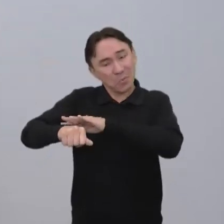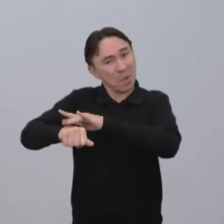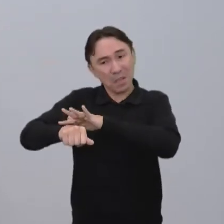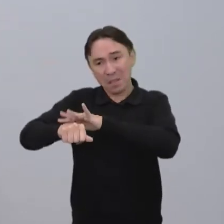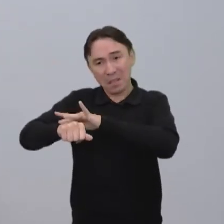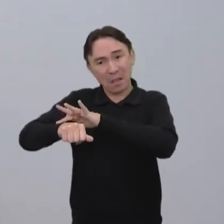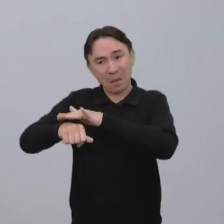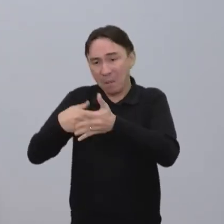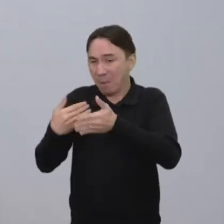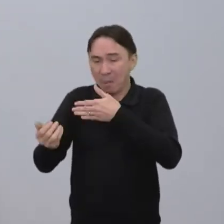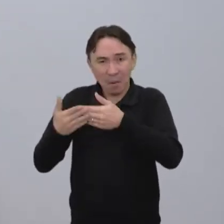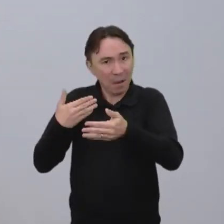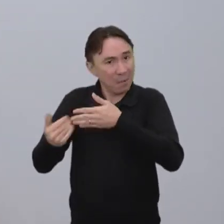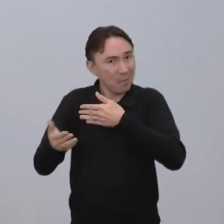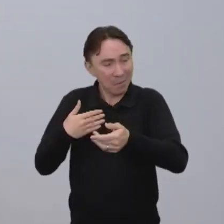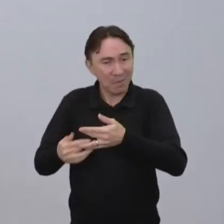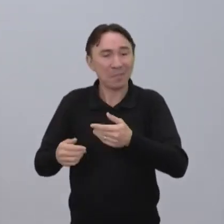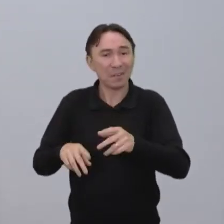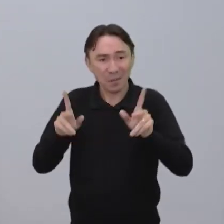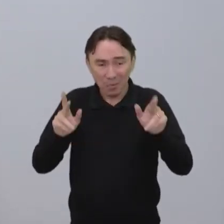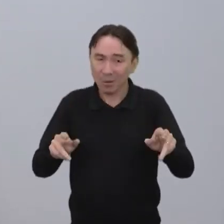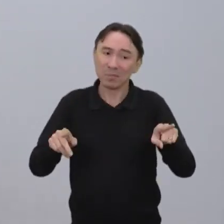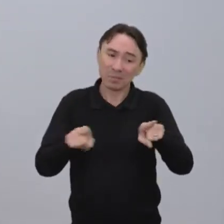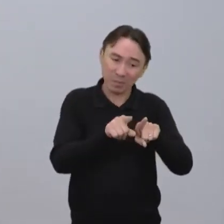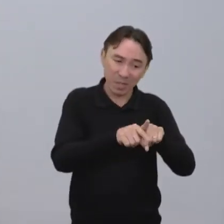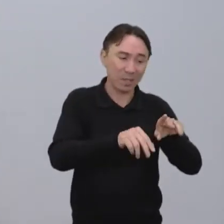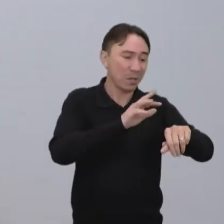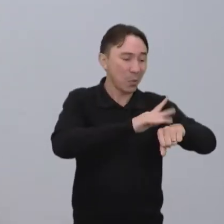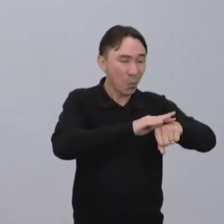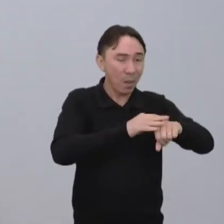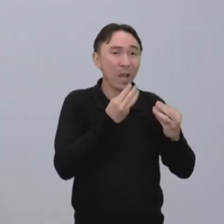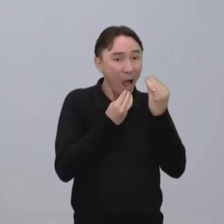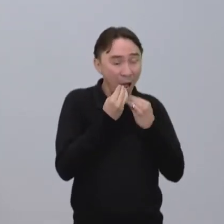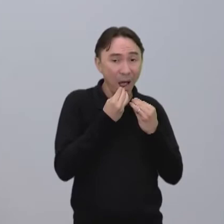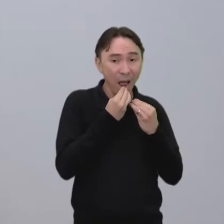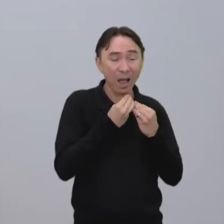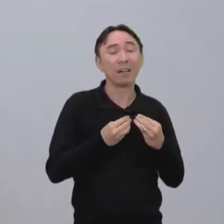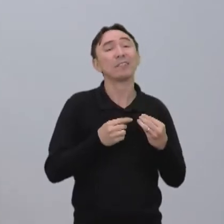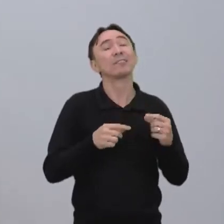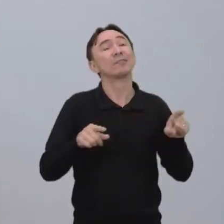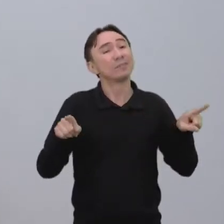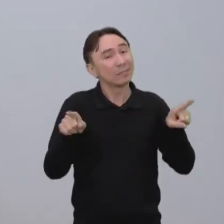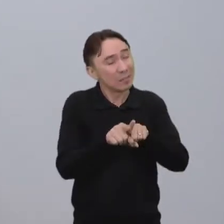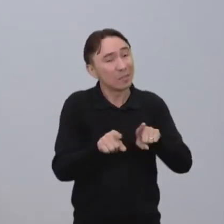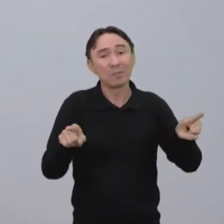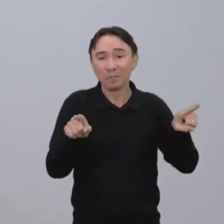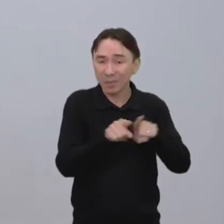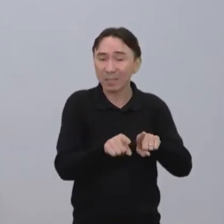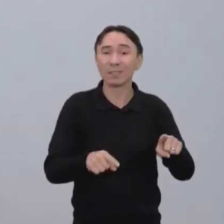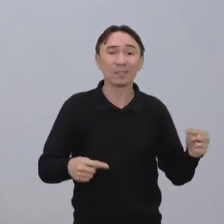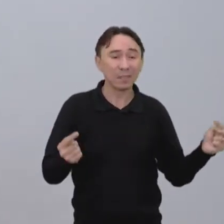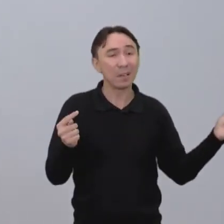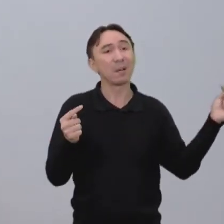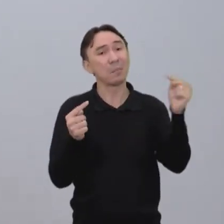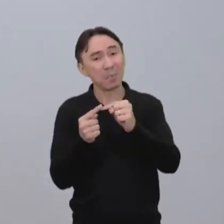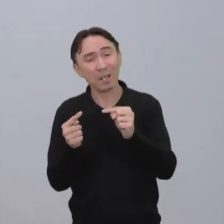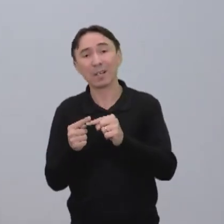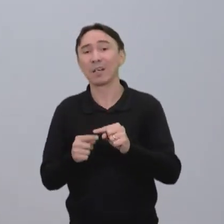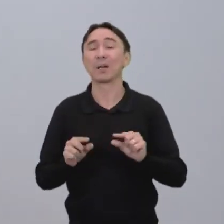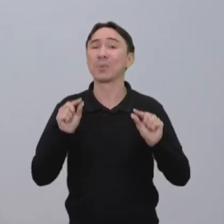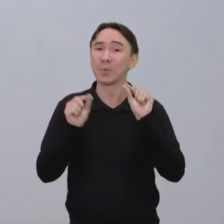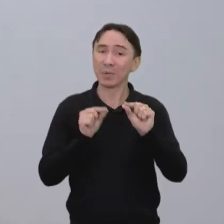Pri, pessoal, eles têm uma relação, uma vinculação muito, mas muito grande com